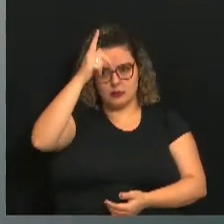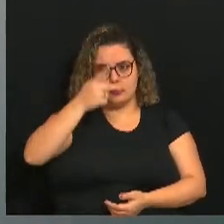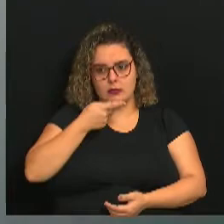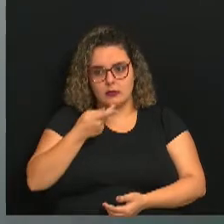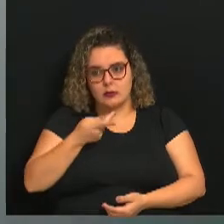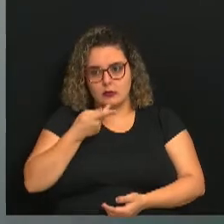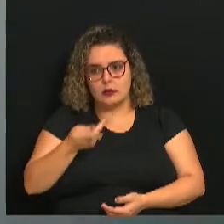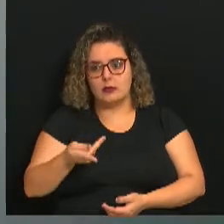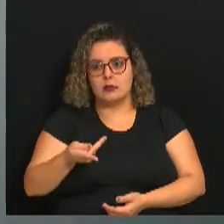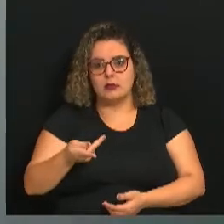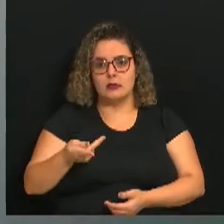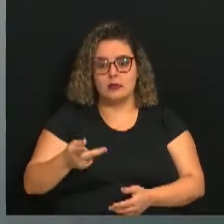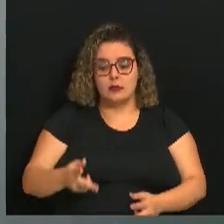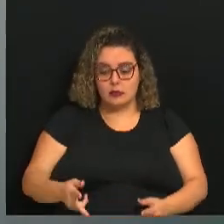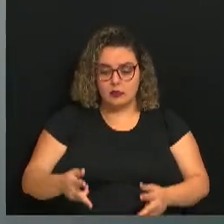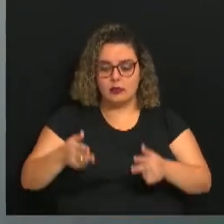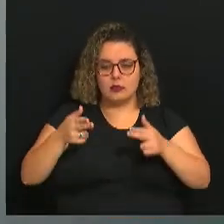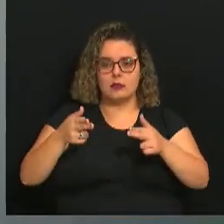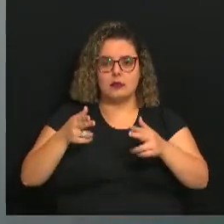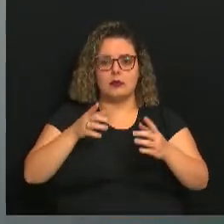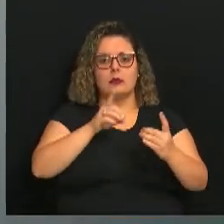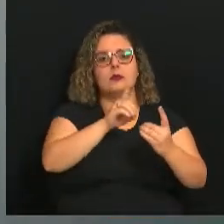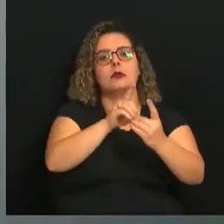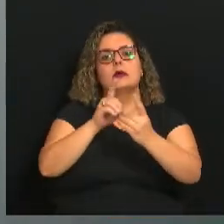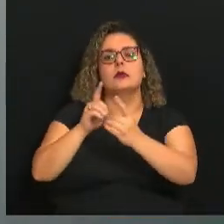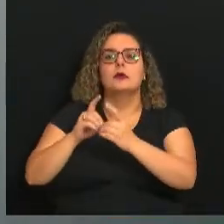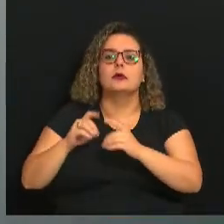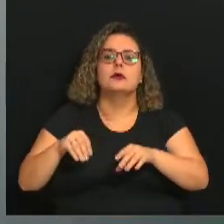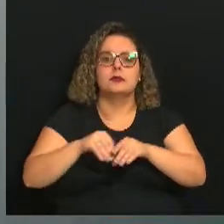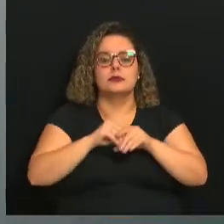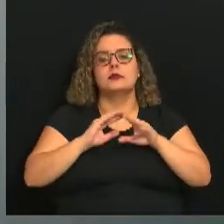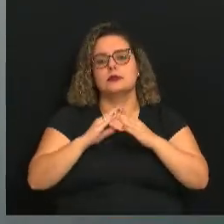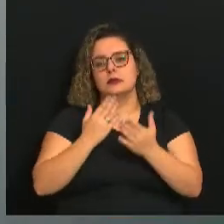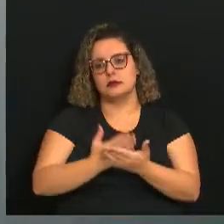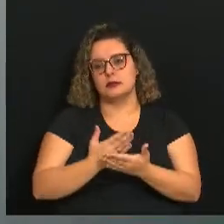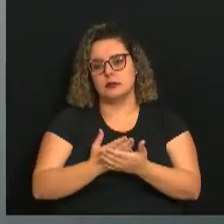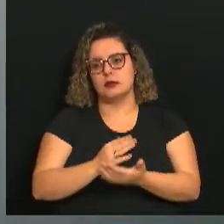com a suspensão do atendimento nas escolas. Então,